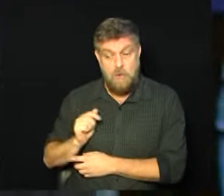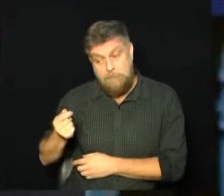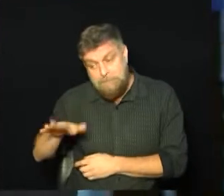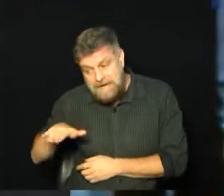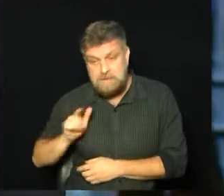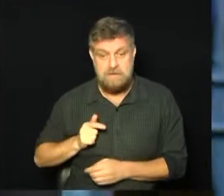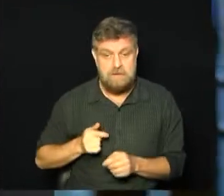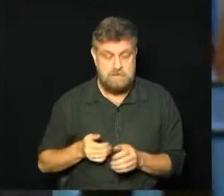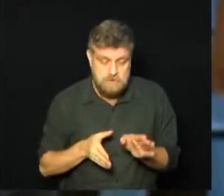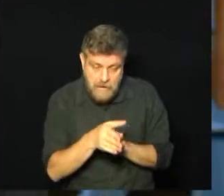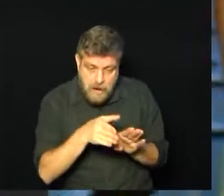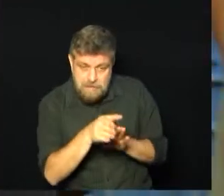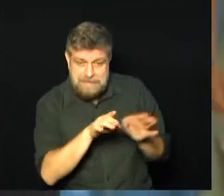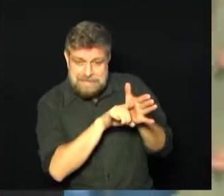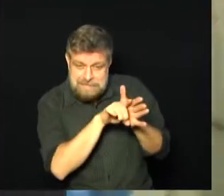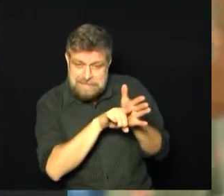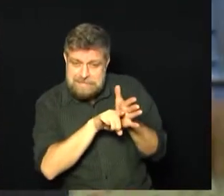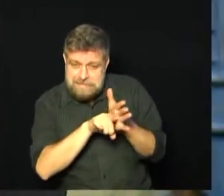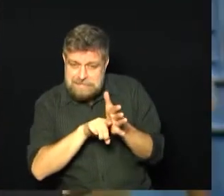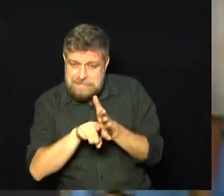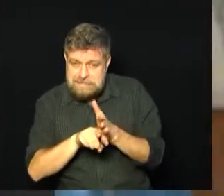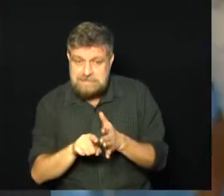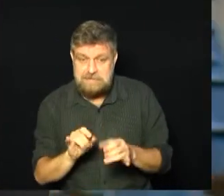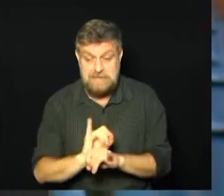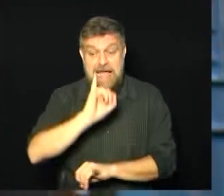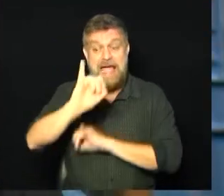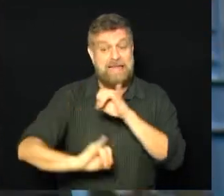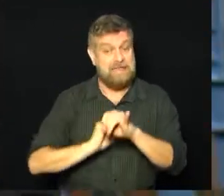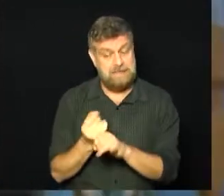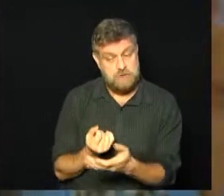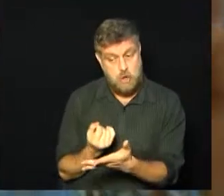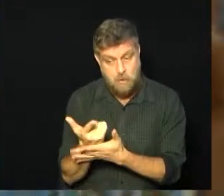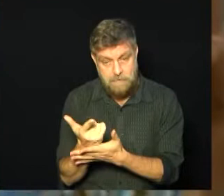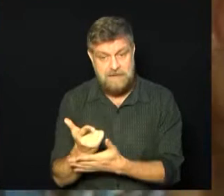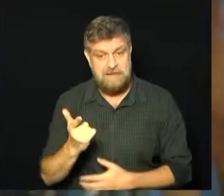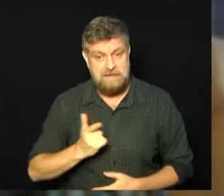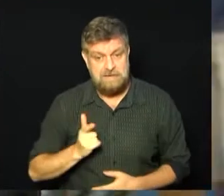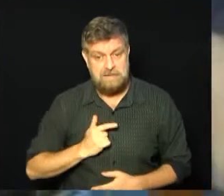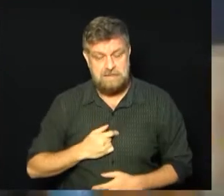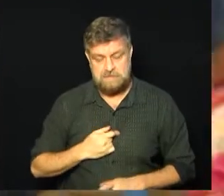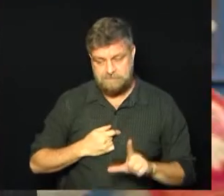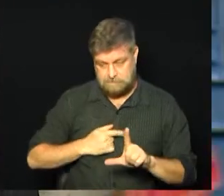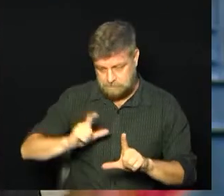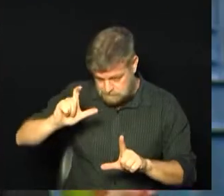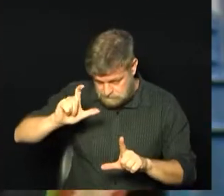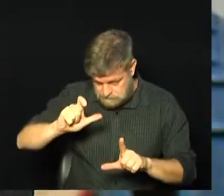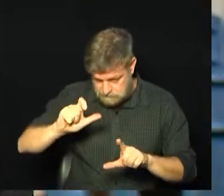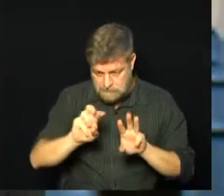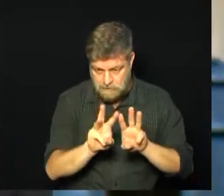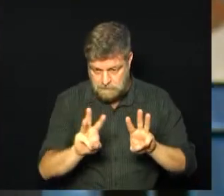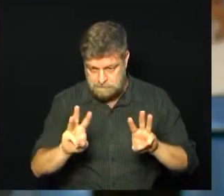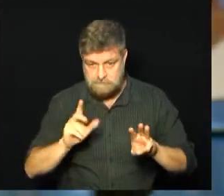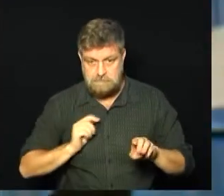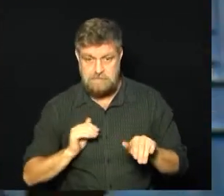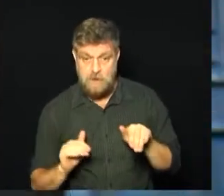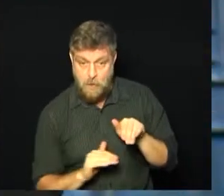ele faça a pesquisa. Se a compra for realizada através da internet, que ele faça o print do site, guarde o